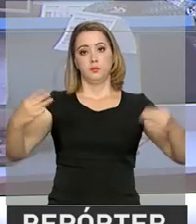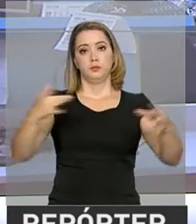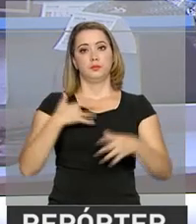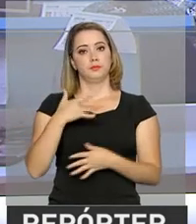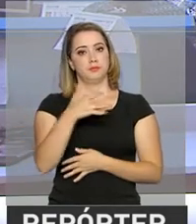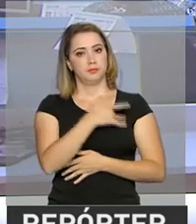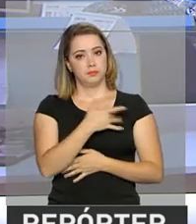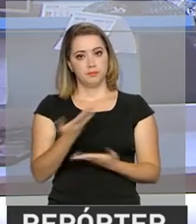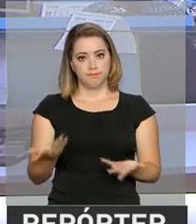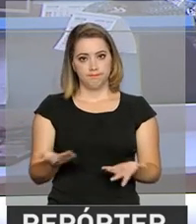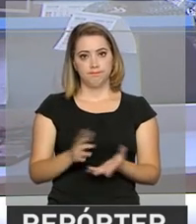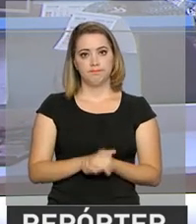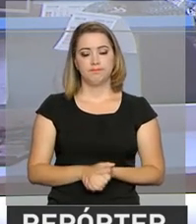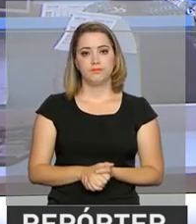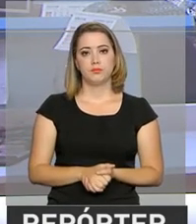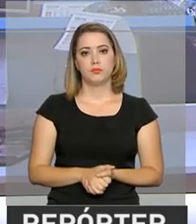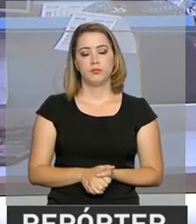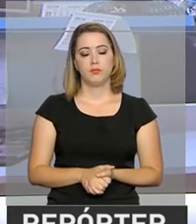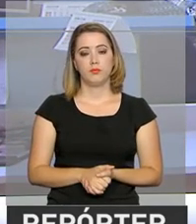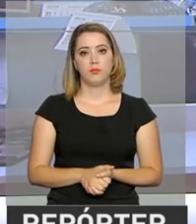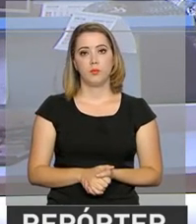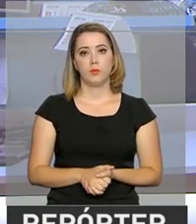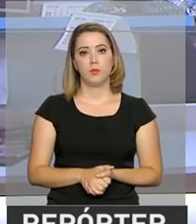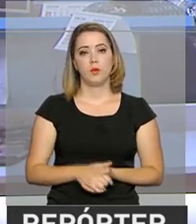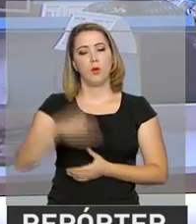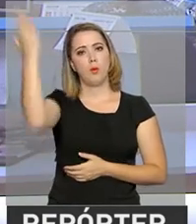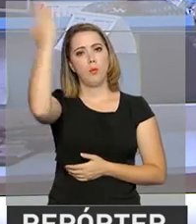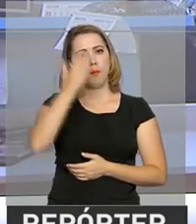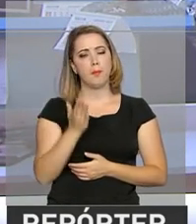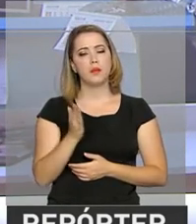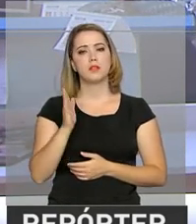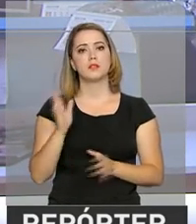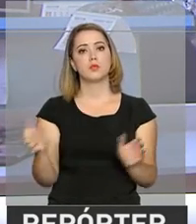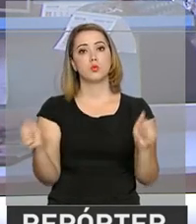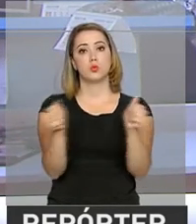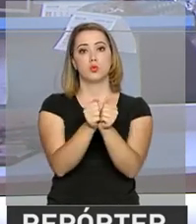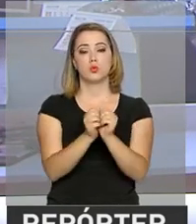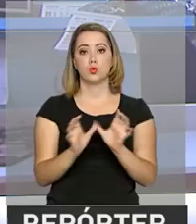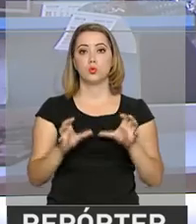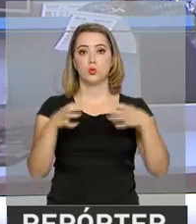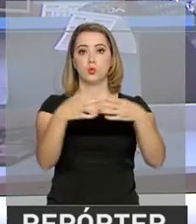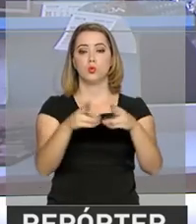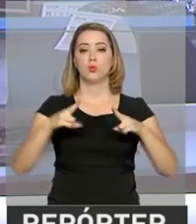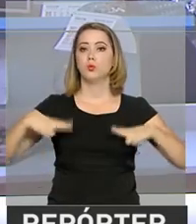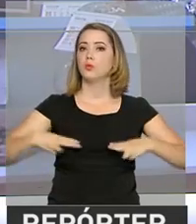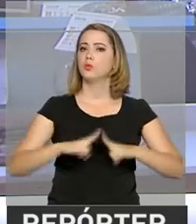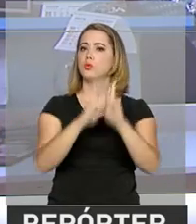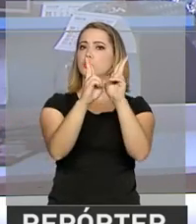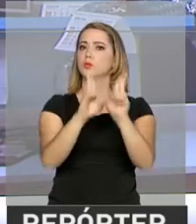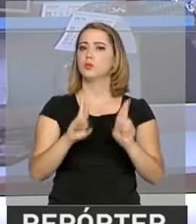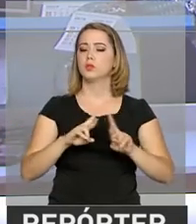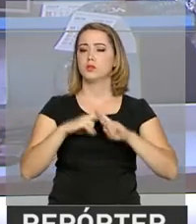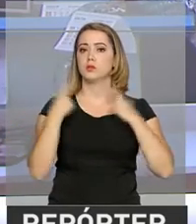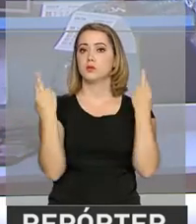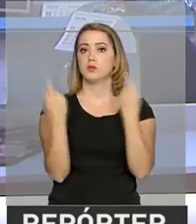certo o brasil já faz parte do clube de paris a organização reúne os principais credores internacionais